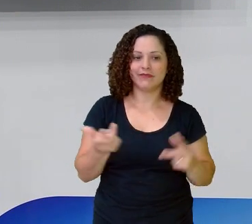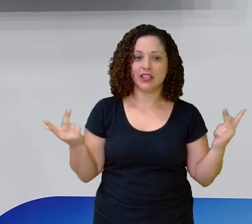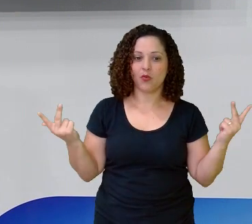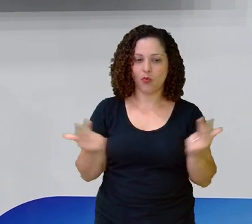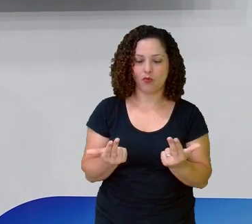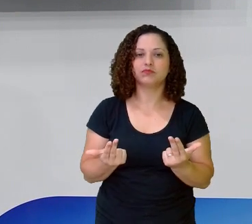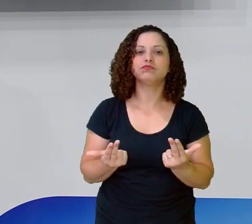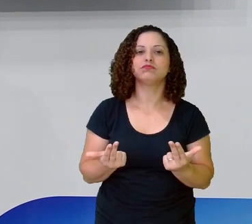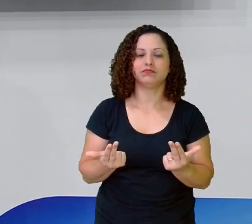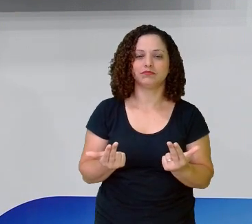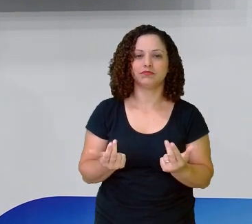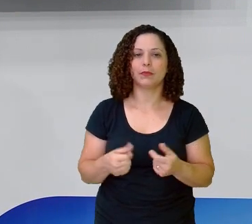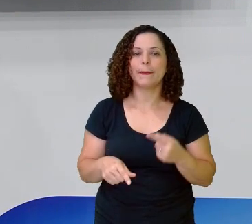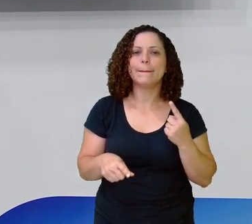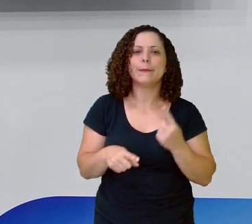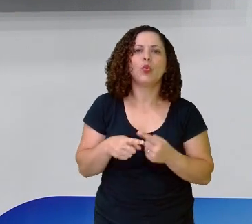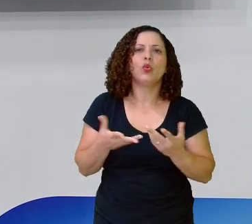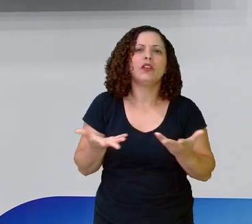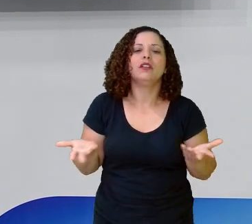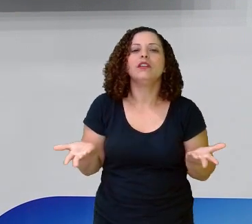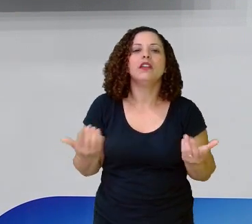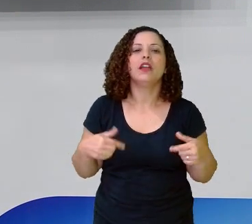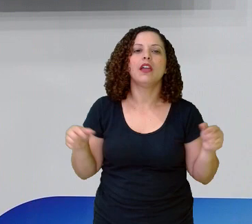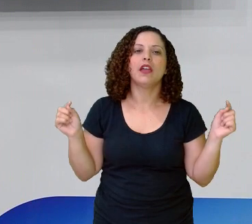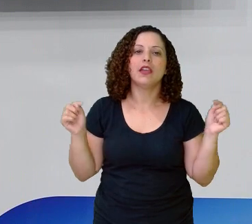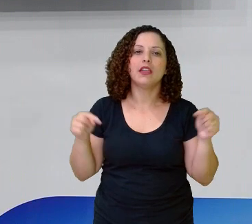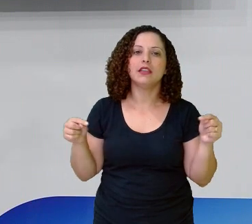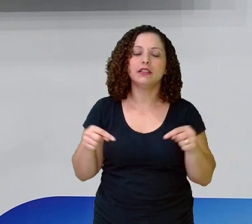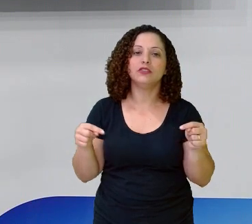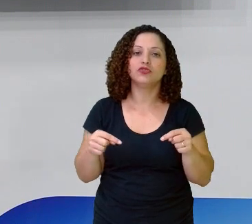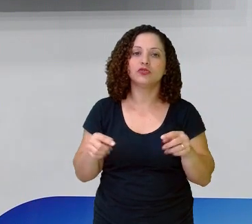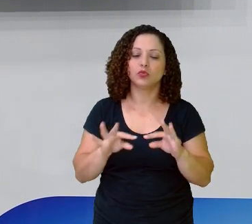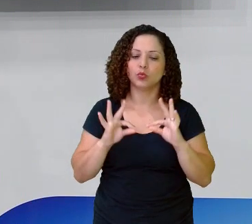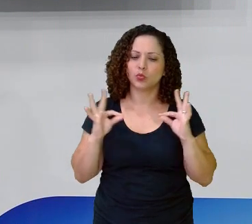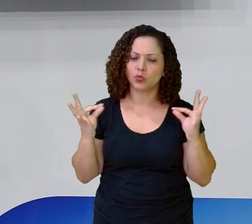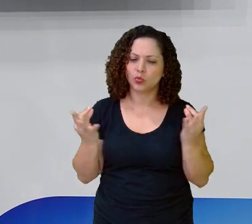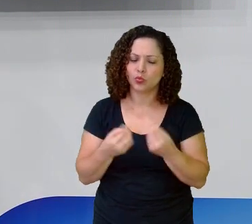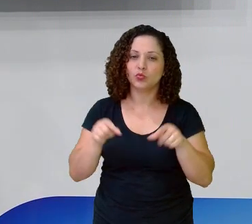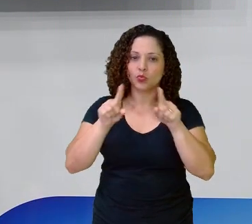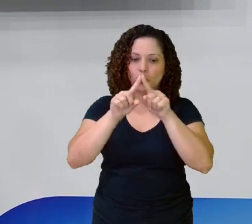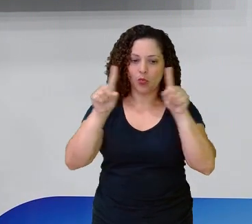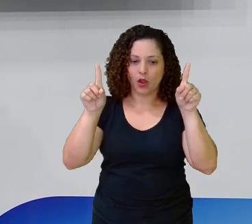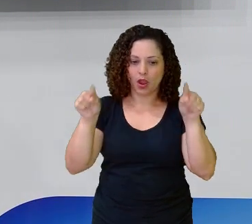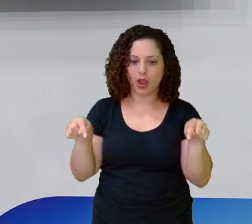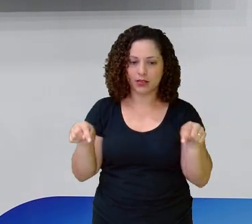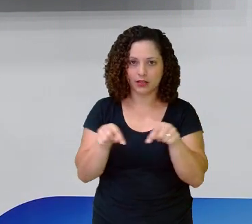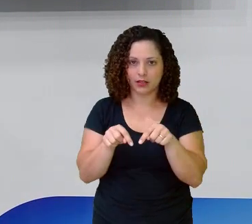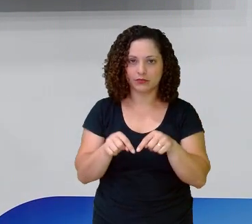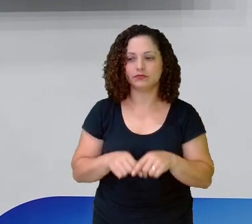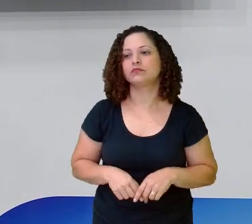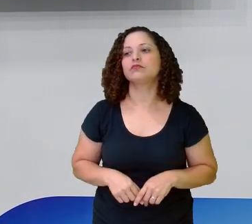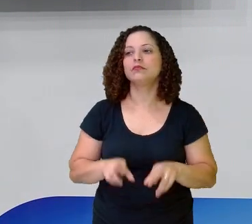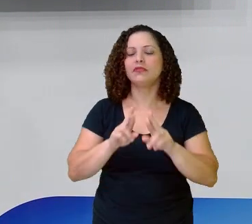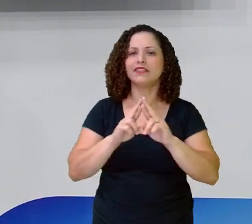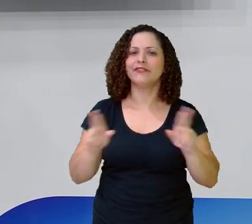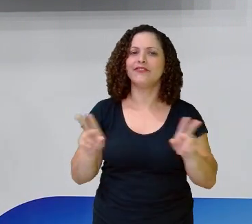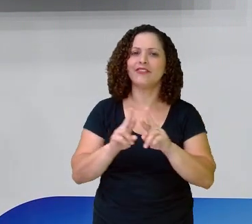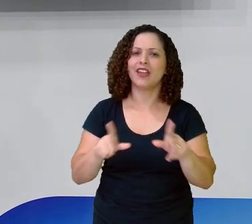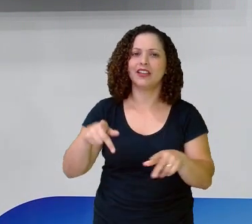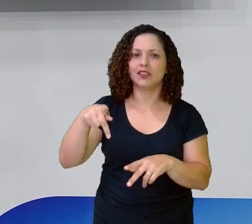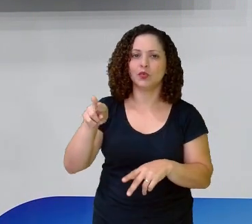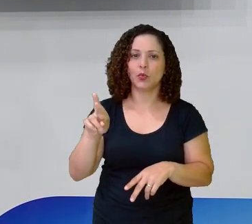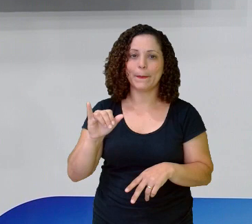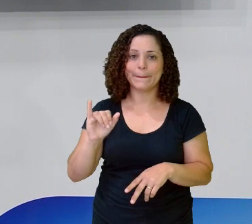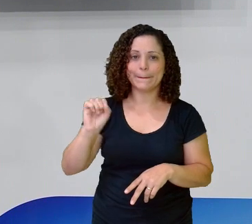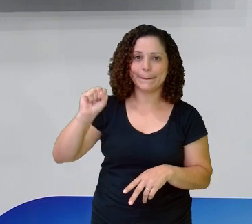iguais, porque são de faces, todas as faces são quadradas. Ao contrário do meu prisma,